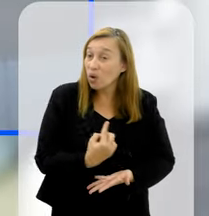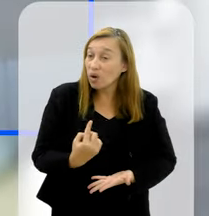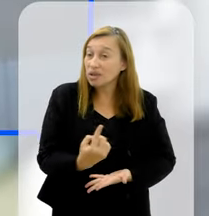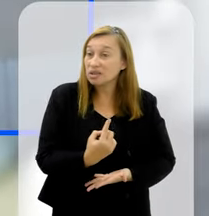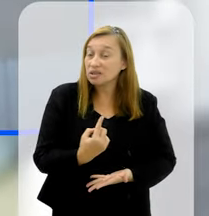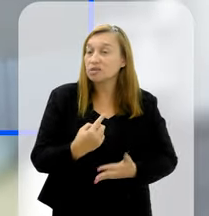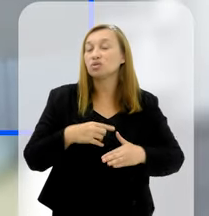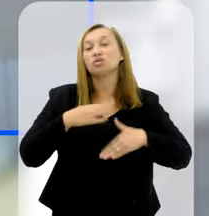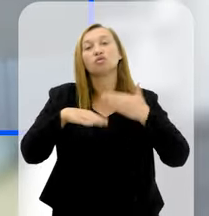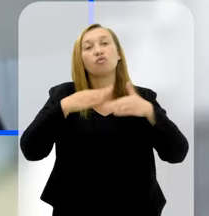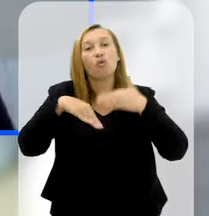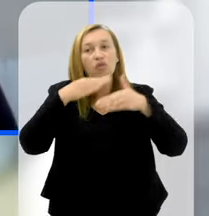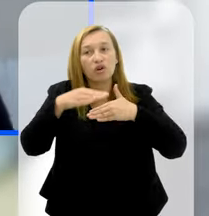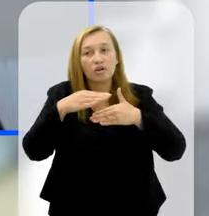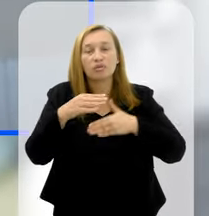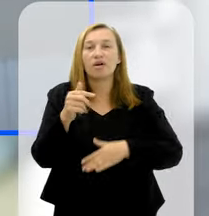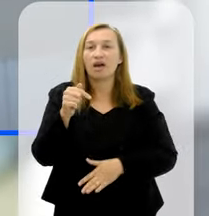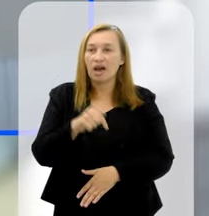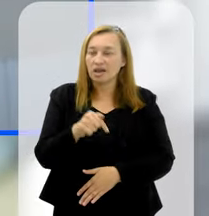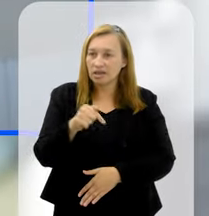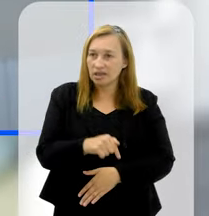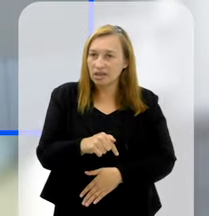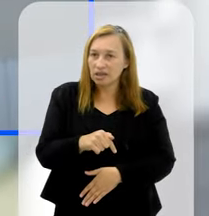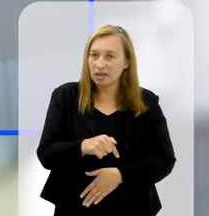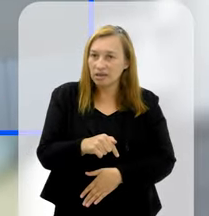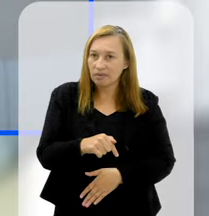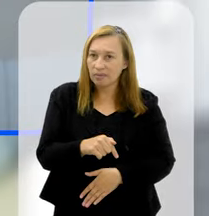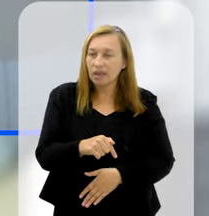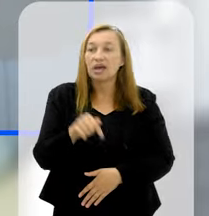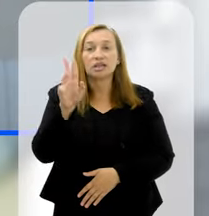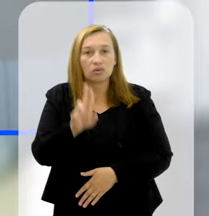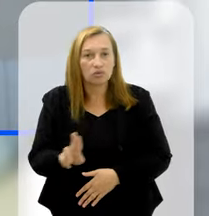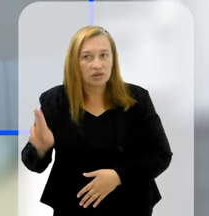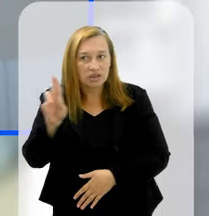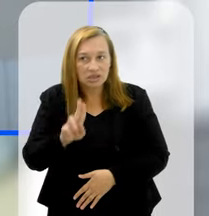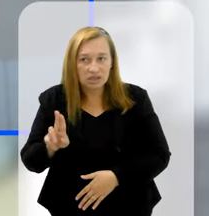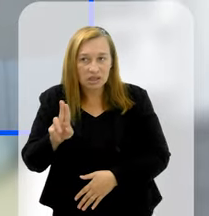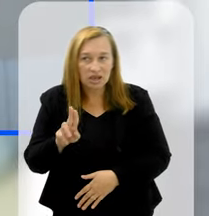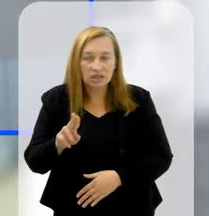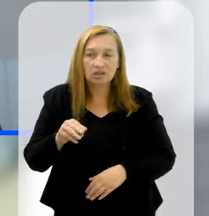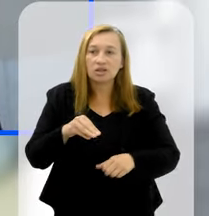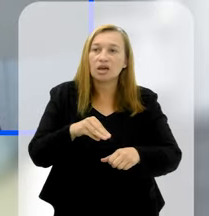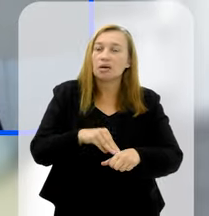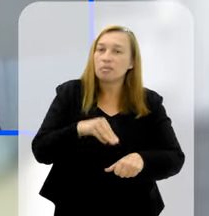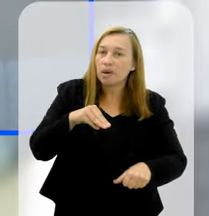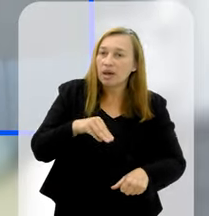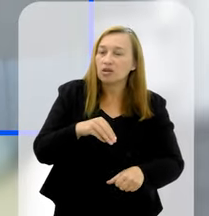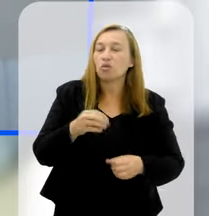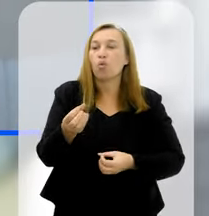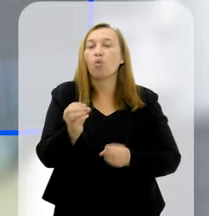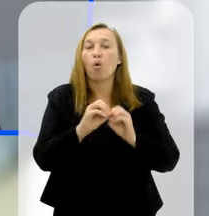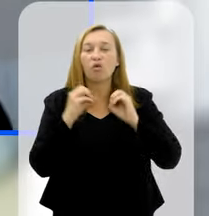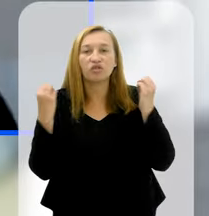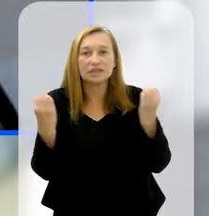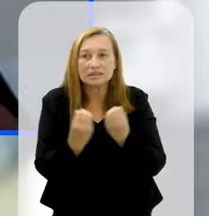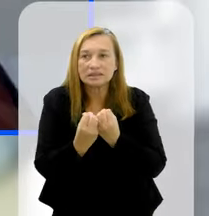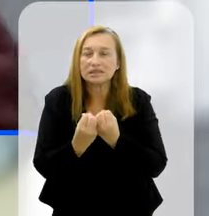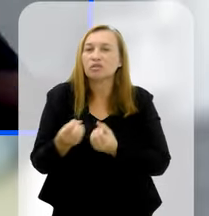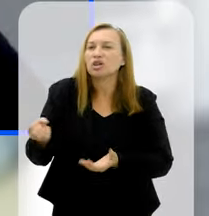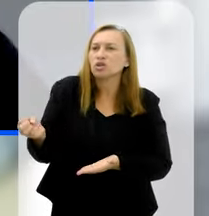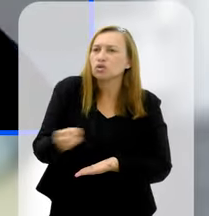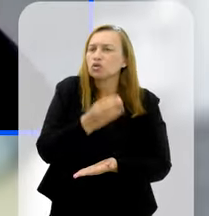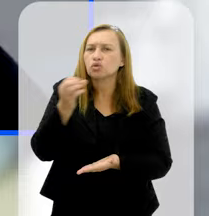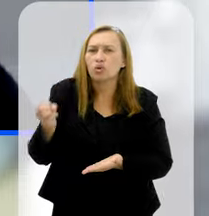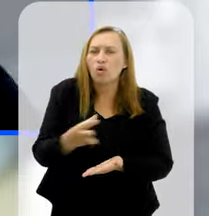nós desenvolvemos aqui na universidade, com essas oficinas, com